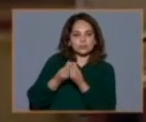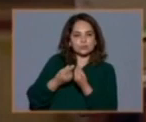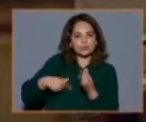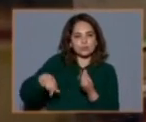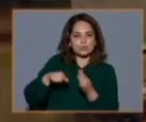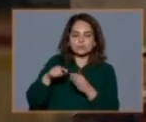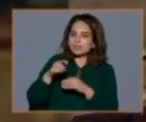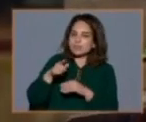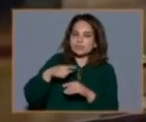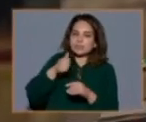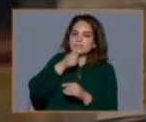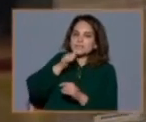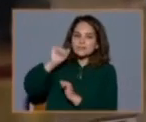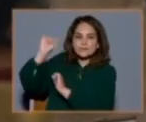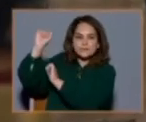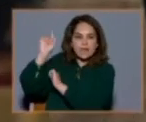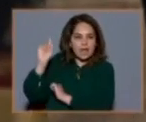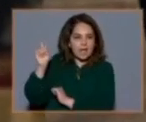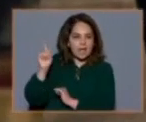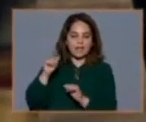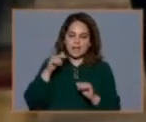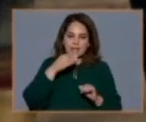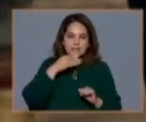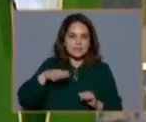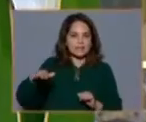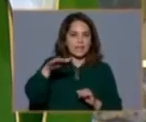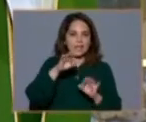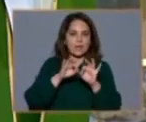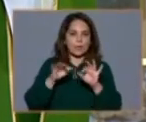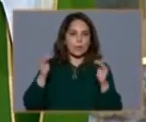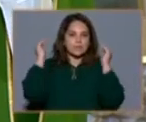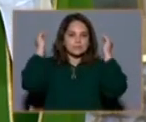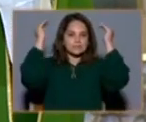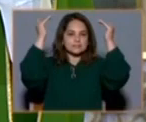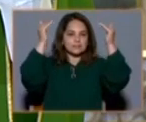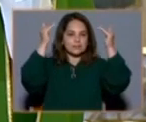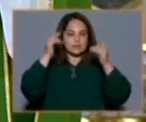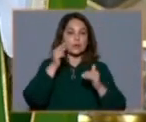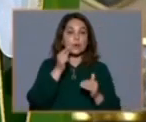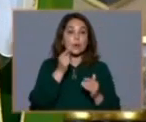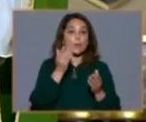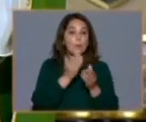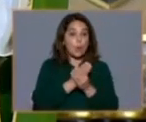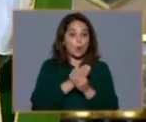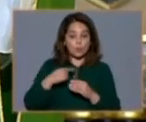Seja feita a vossa vontade, assim na terra como no céu. O pão nosso